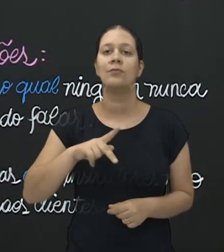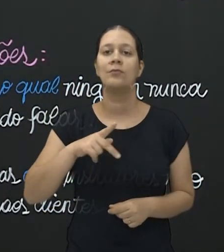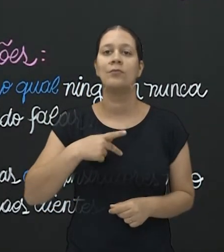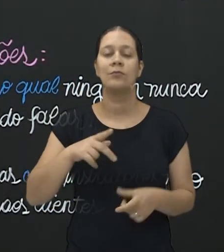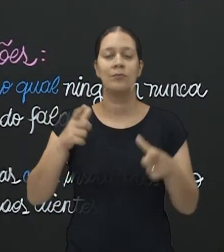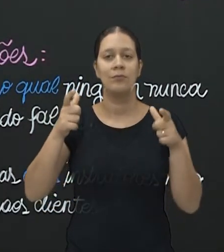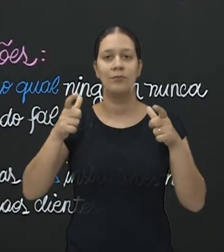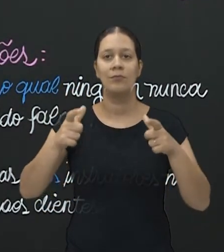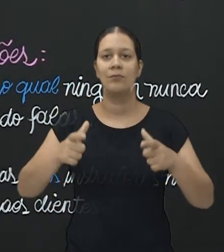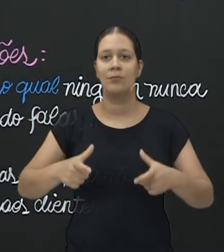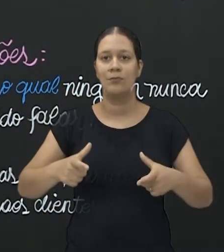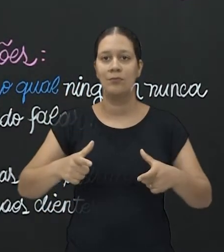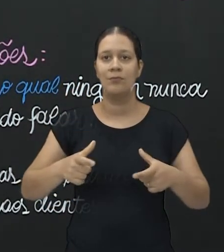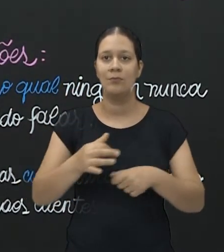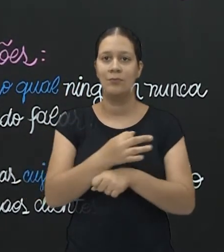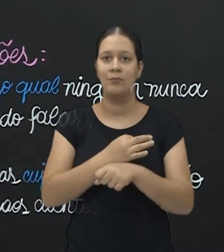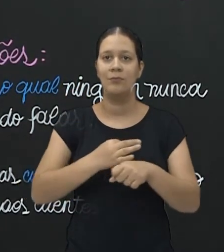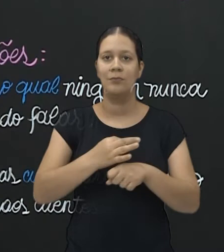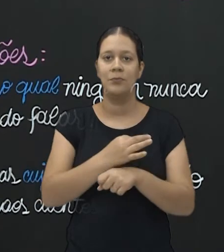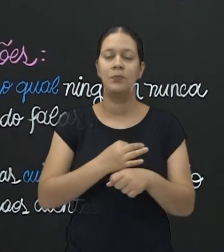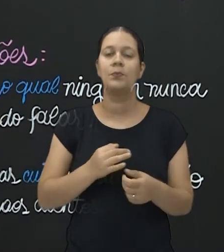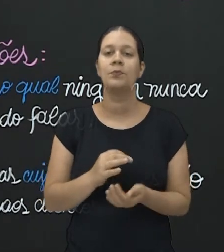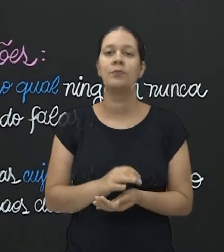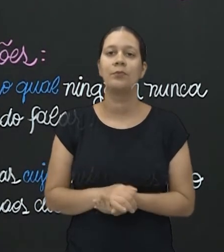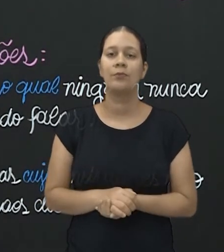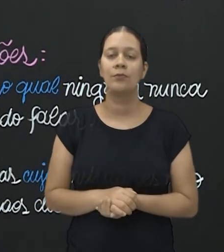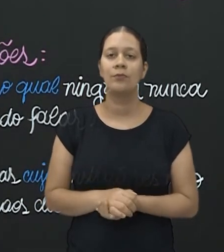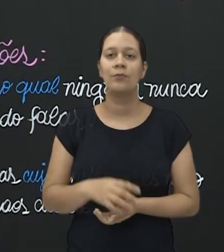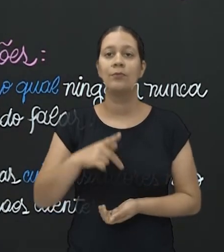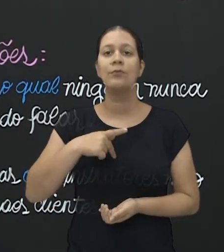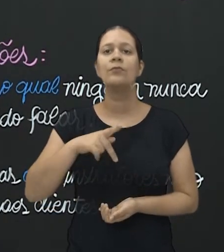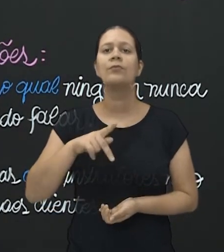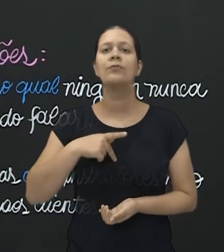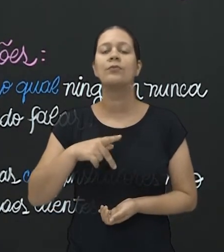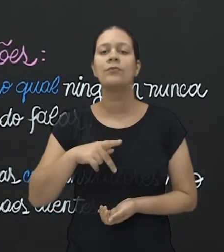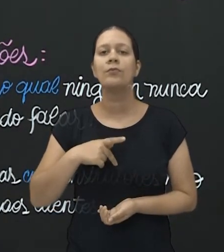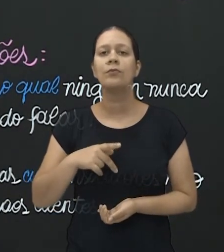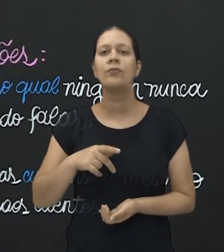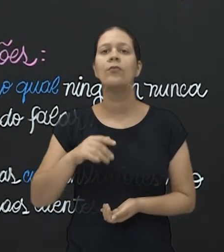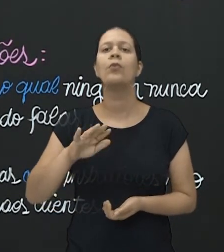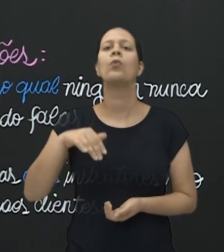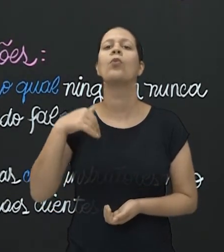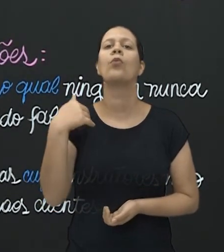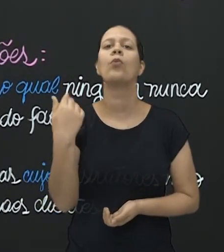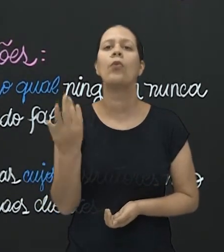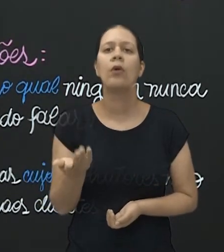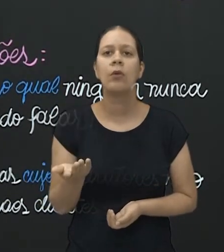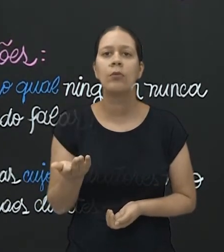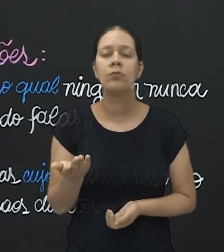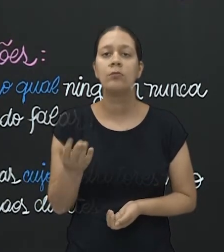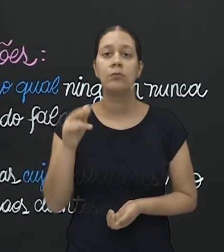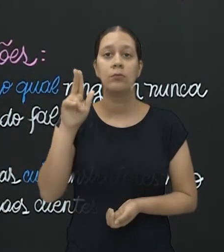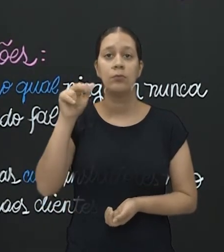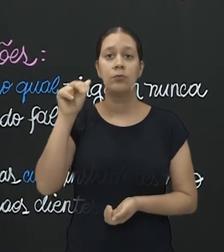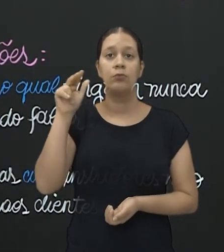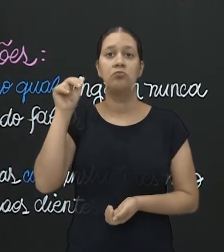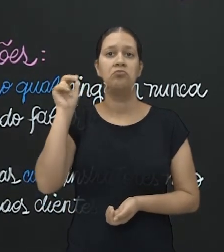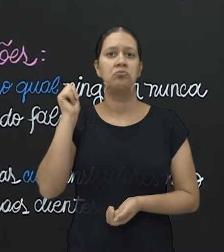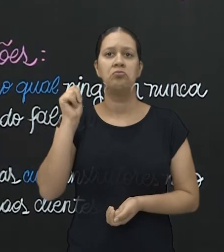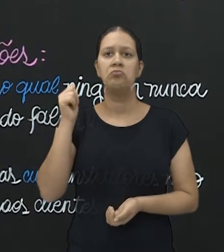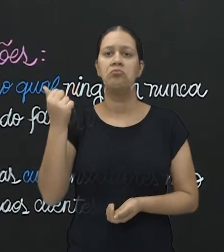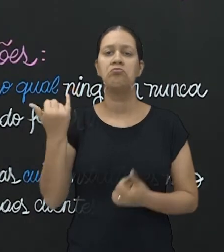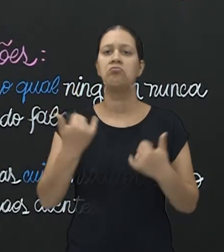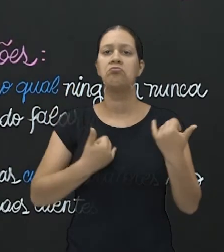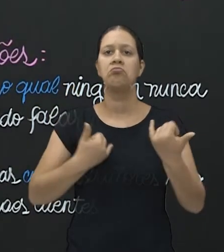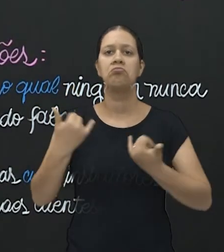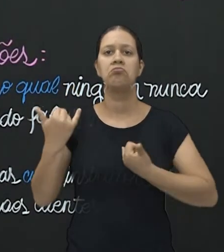onde passamos as férias. O pronome o qual? Assisti a um filme sobre o qual ninguém nunca tinha ouvido